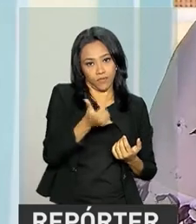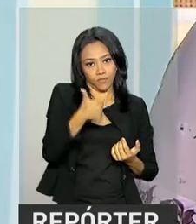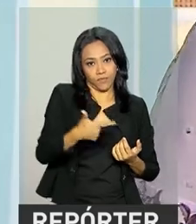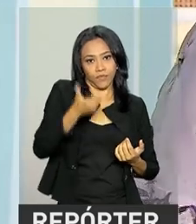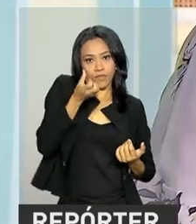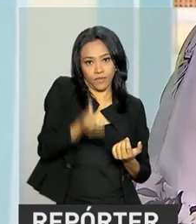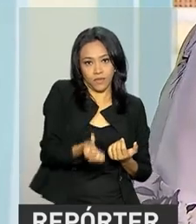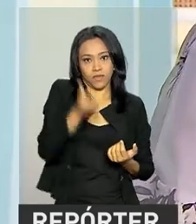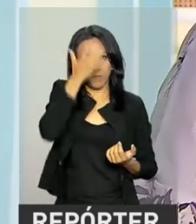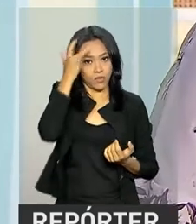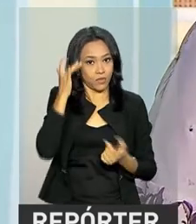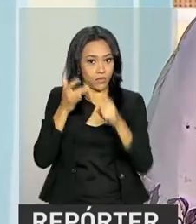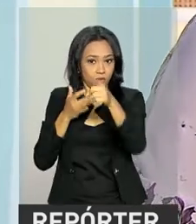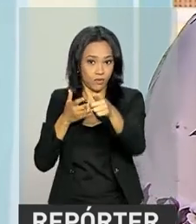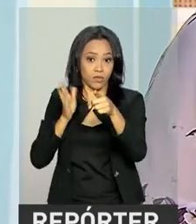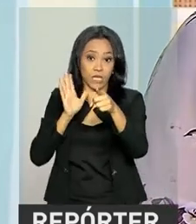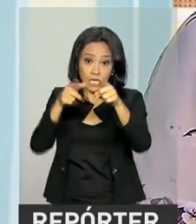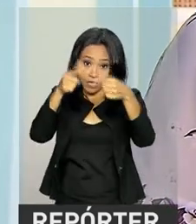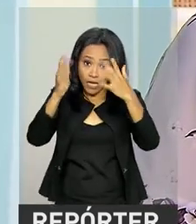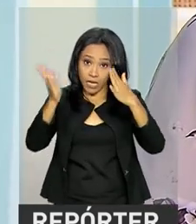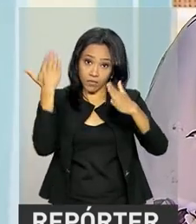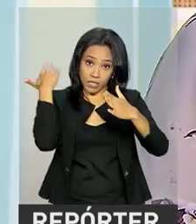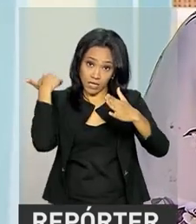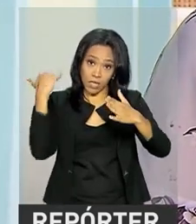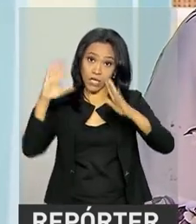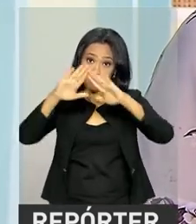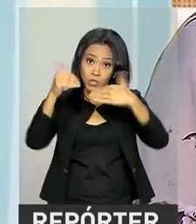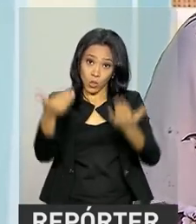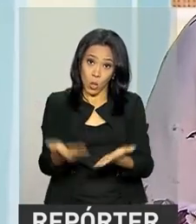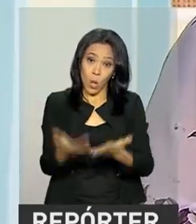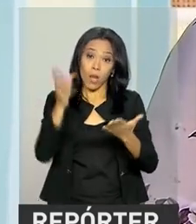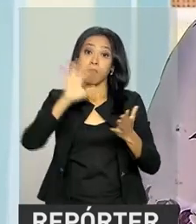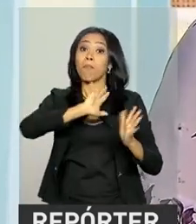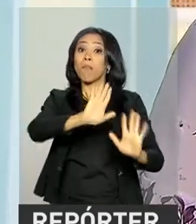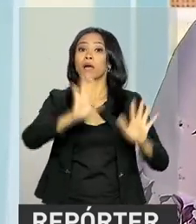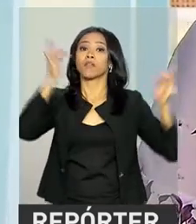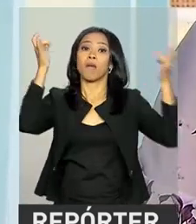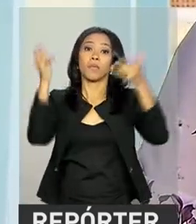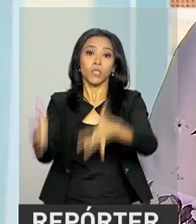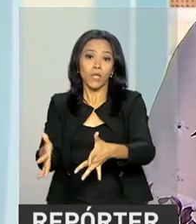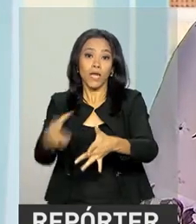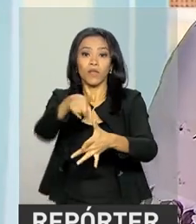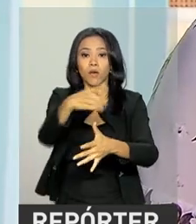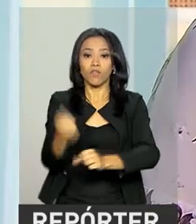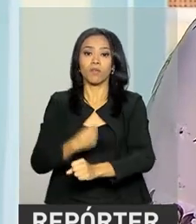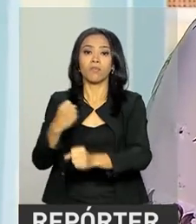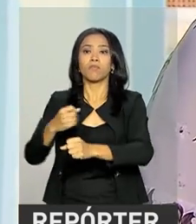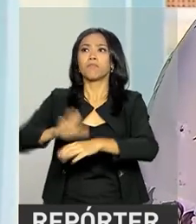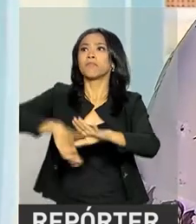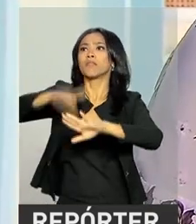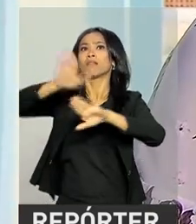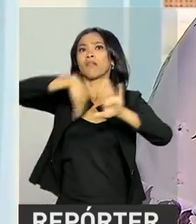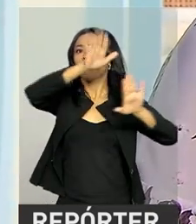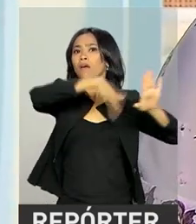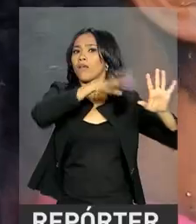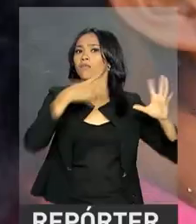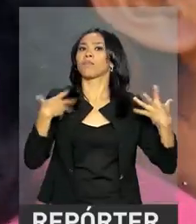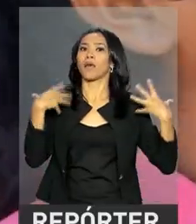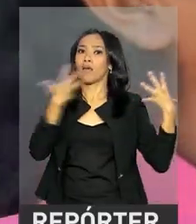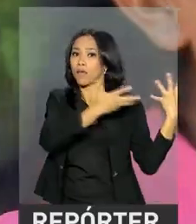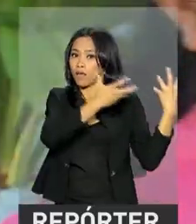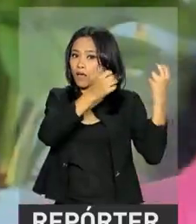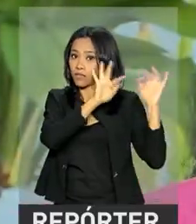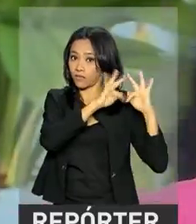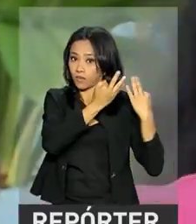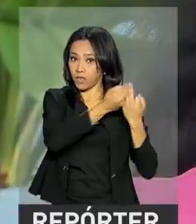refugiados. Esse prédio, que havia sido uma escola para crianças, mas estava abandonado, foi reformado para receber as famílias. E